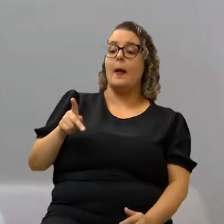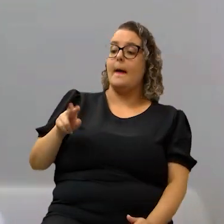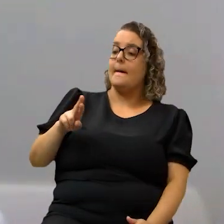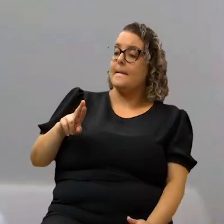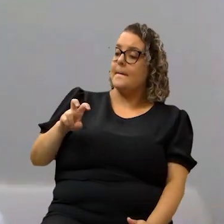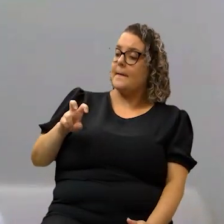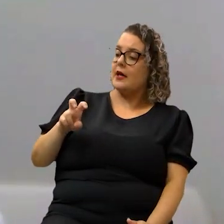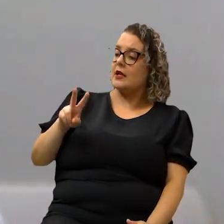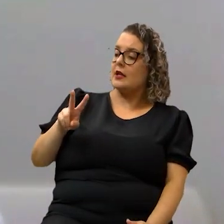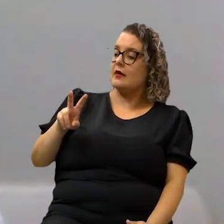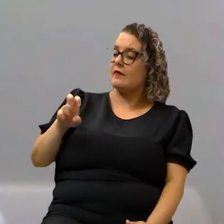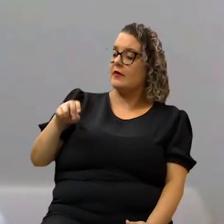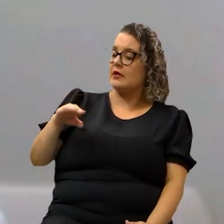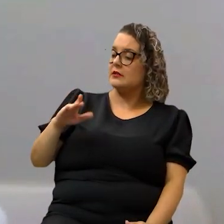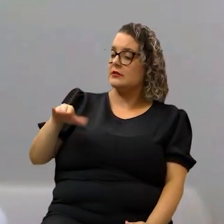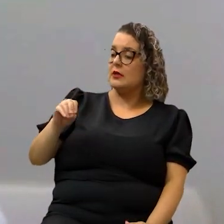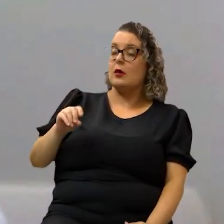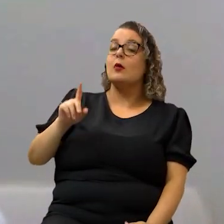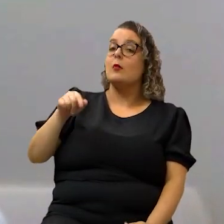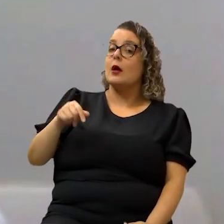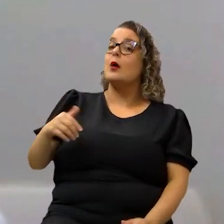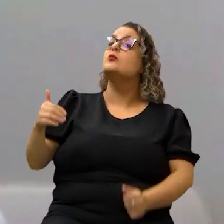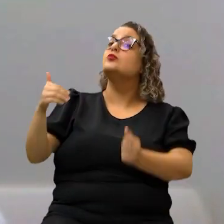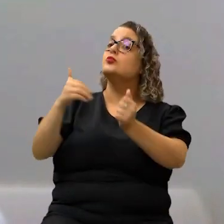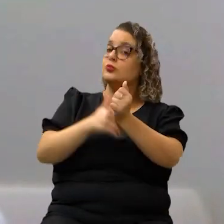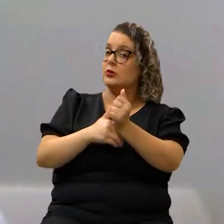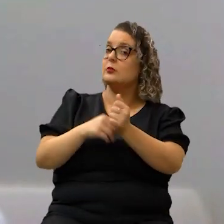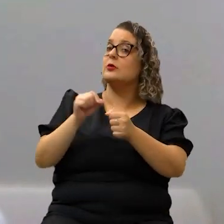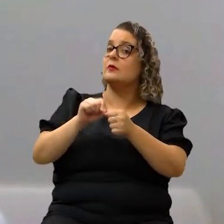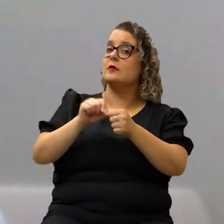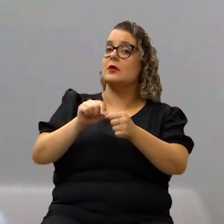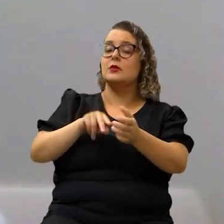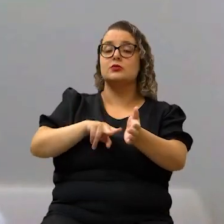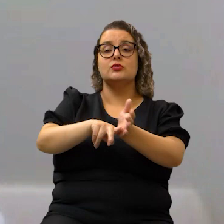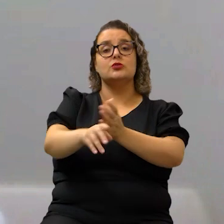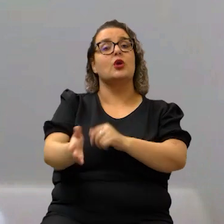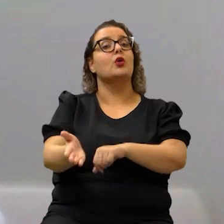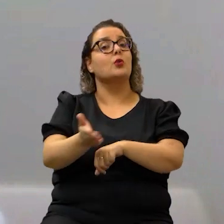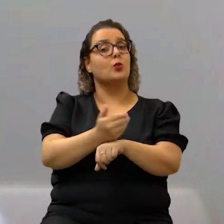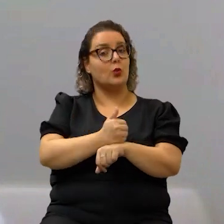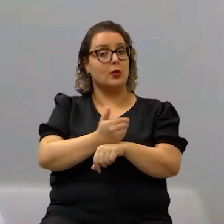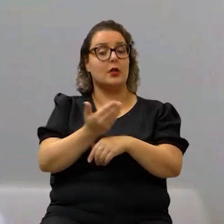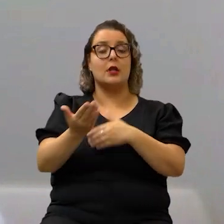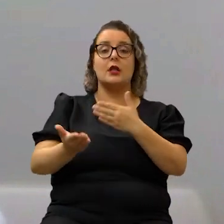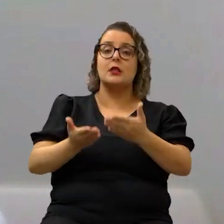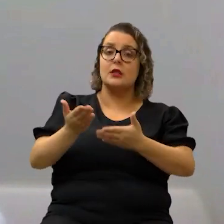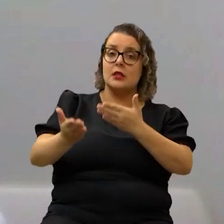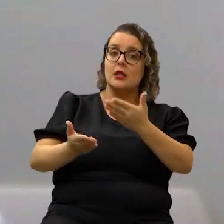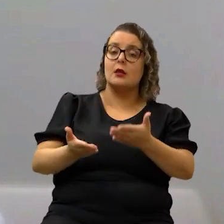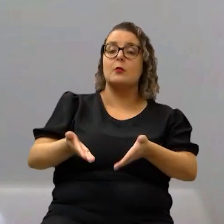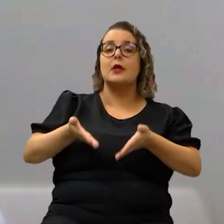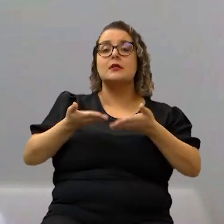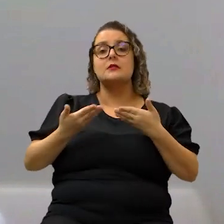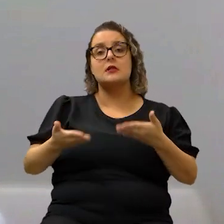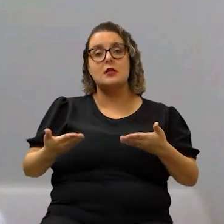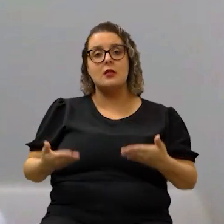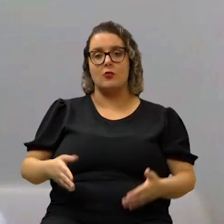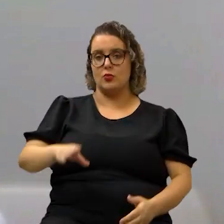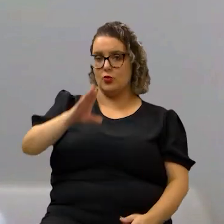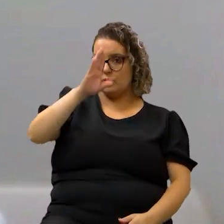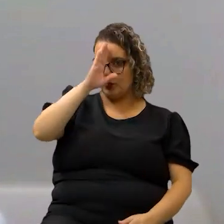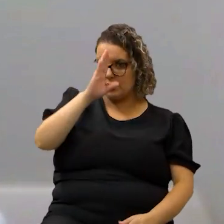Então, a prevenção é a chave para a gente conseguir fazer diagnósticos antecipados, tratamentos